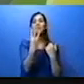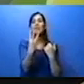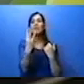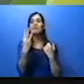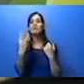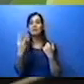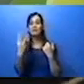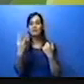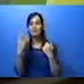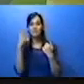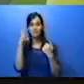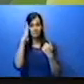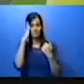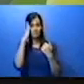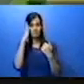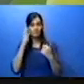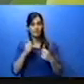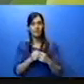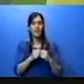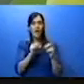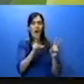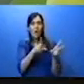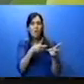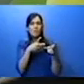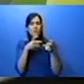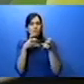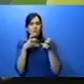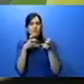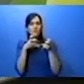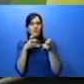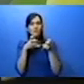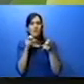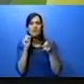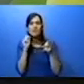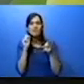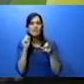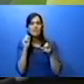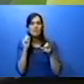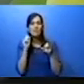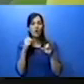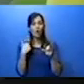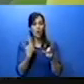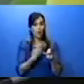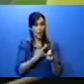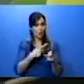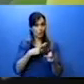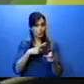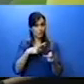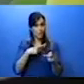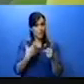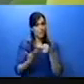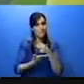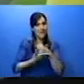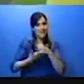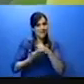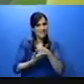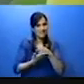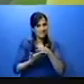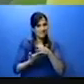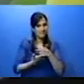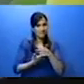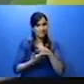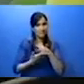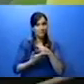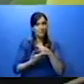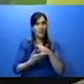Percebam que, vamos revisar a potenciação lá, a gente tem uma base, a gente repete o tanto de vezes que